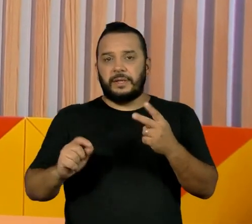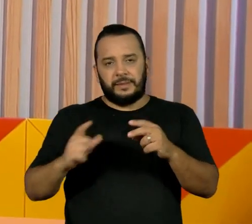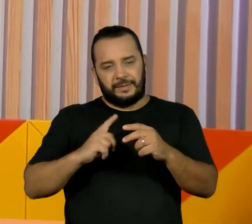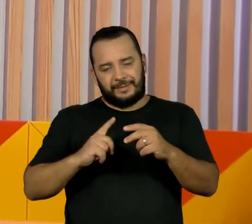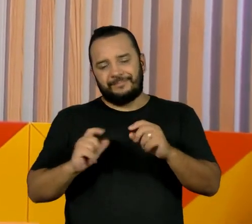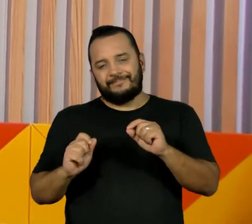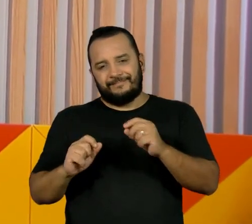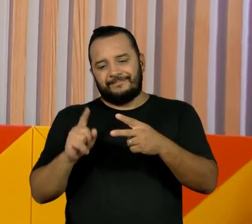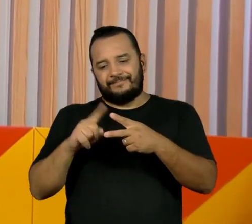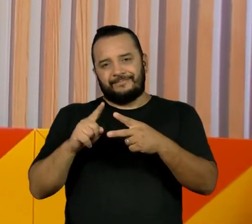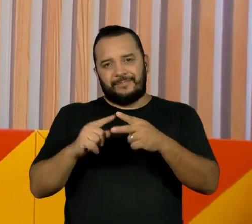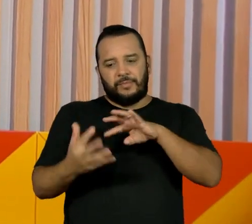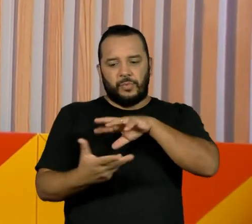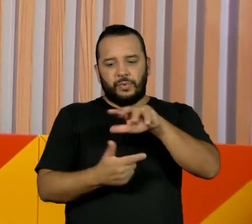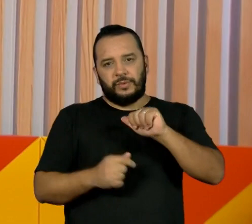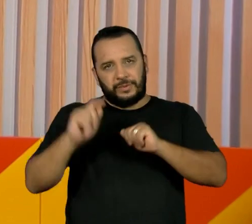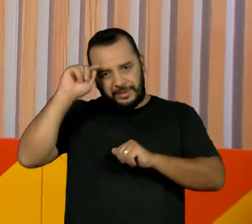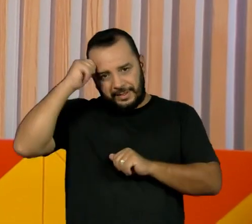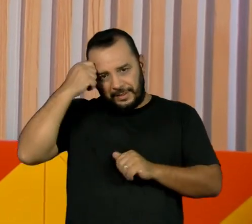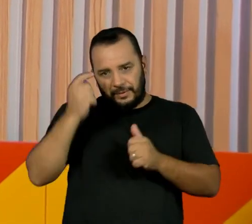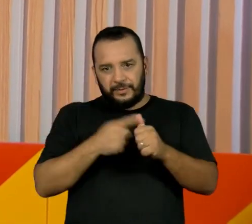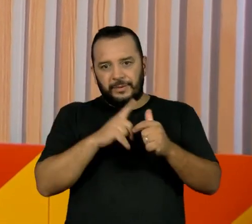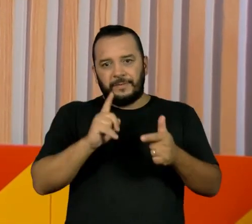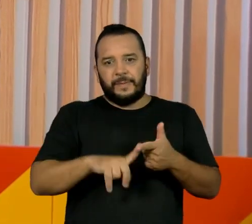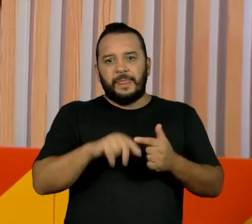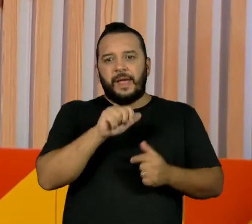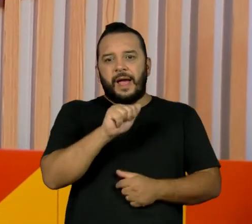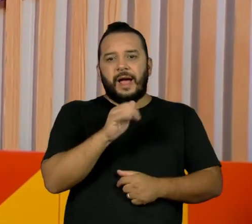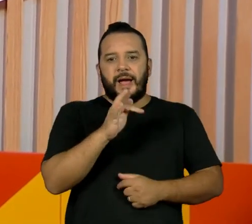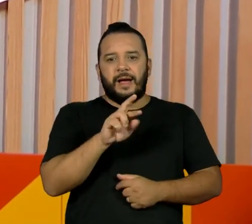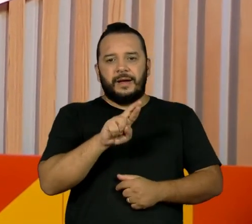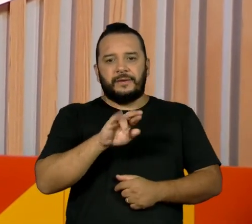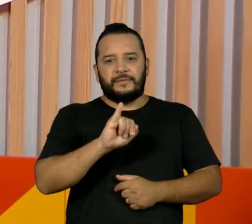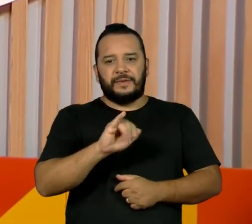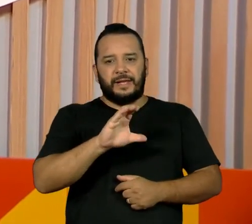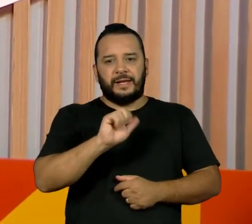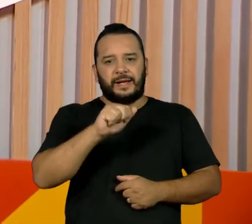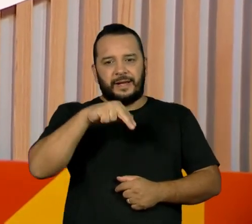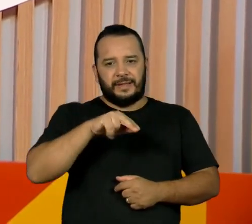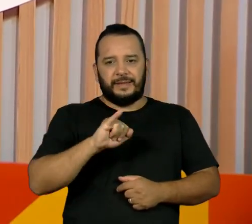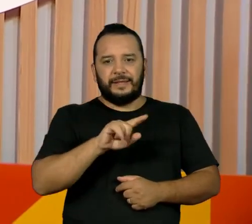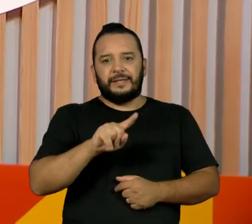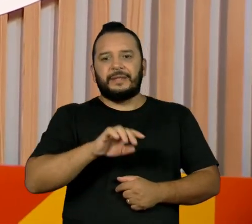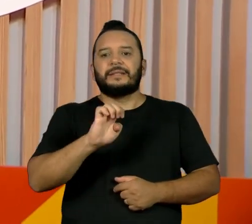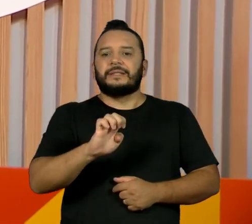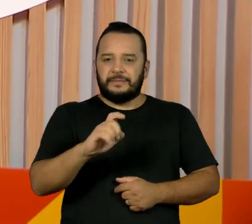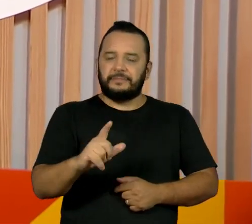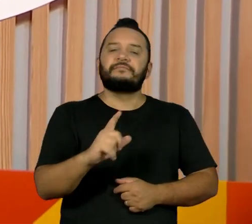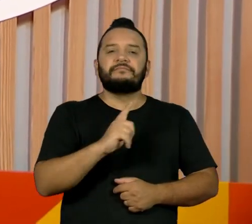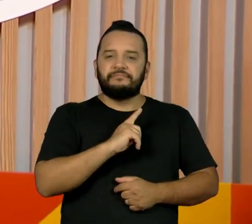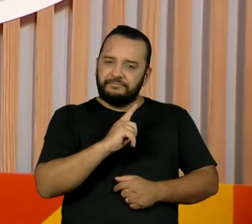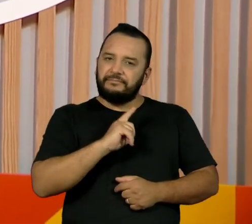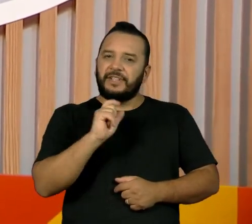Negro e Africanize, ambos portais com audiência fiel e que conquistam cada vez mais